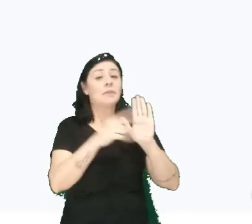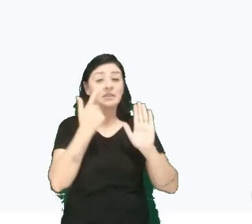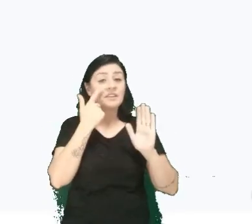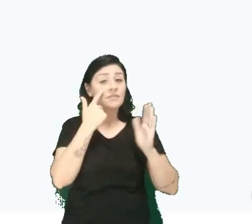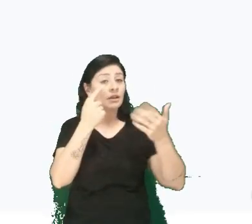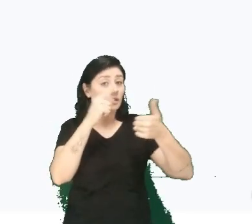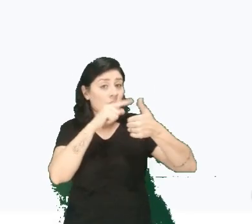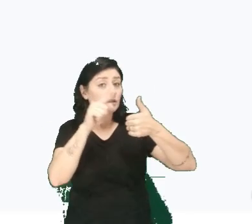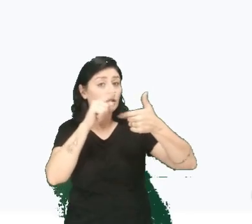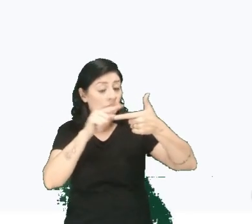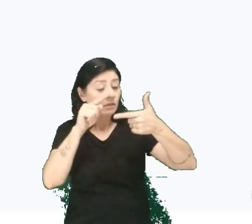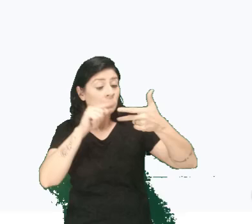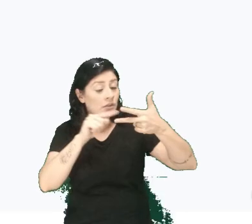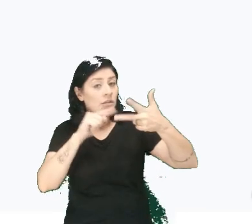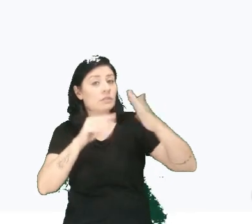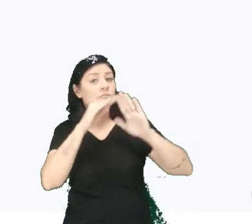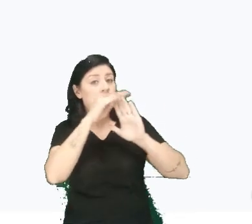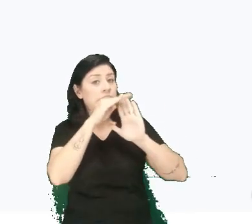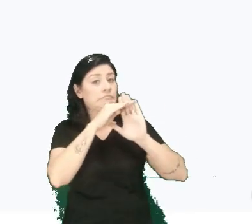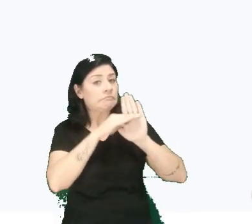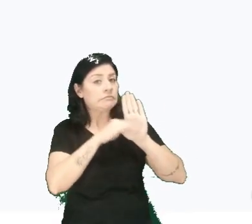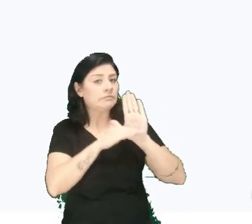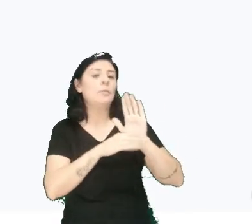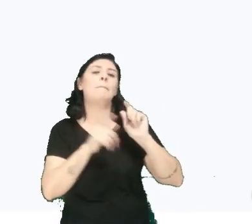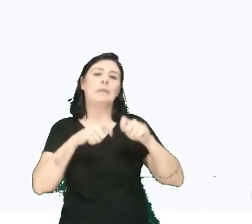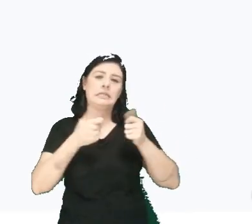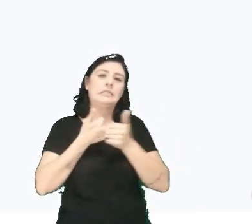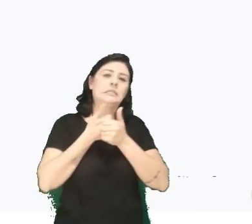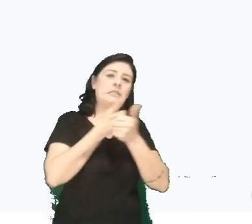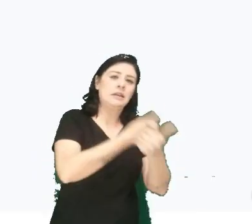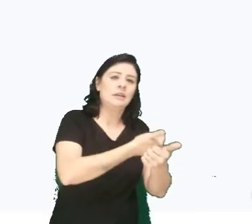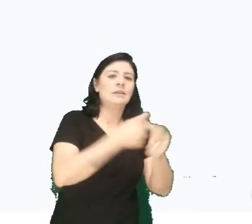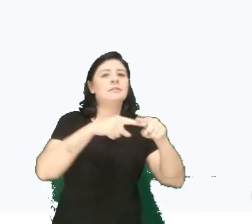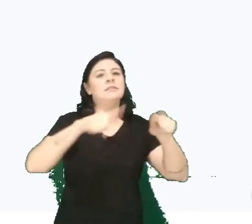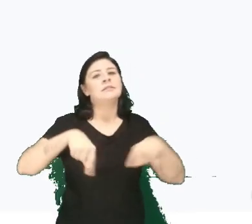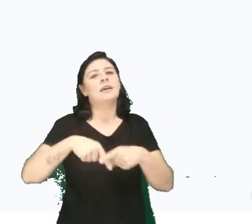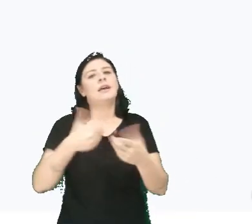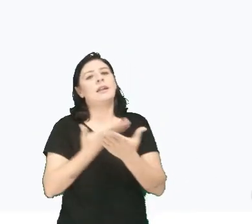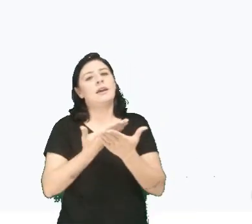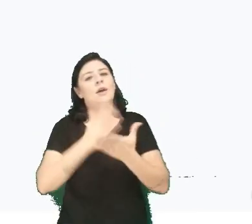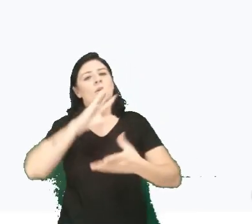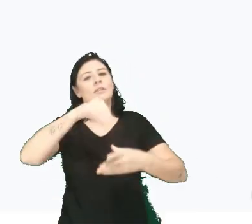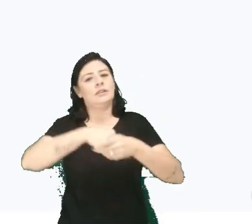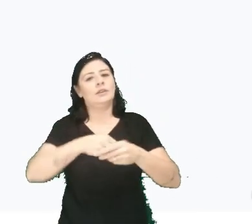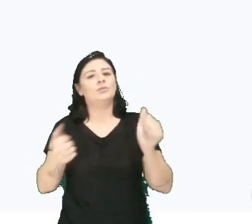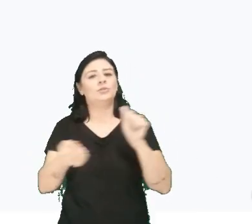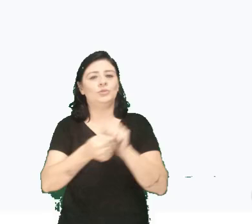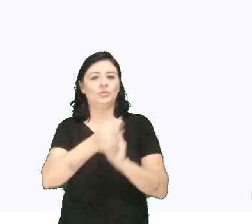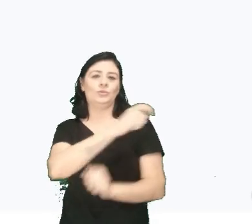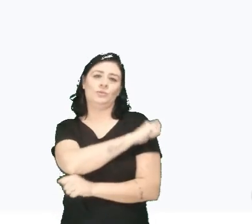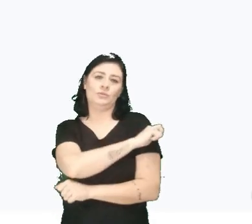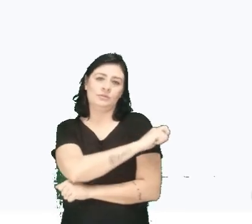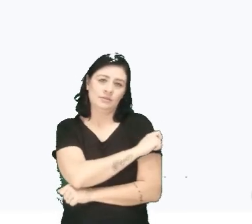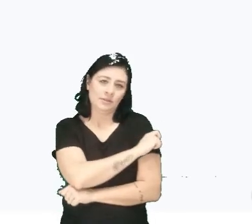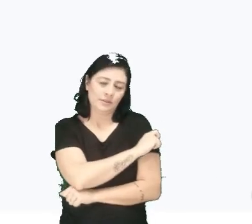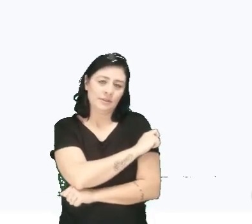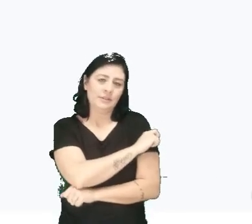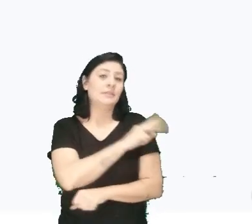de passos ali que você vai desenvolver em sala de aula com os estudantes. Lembrando sempre